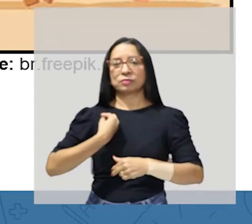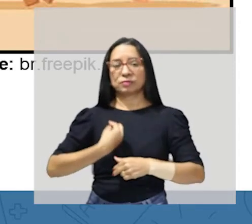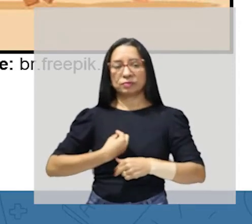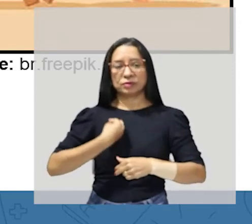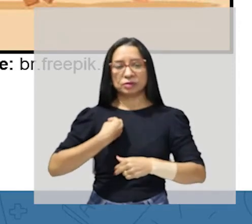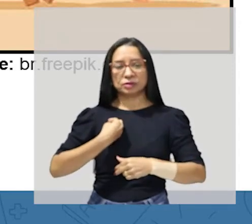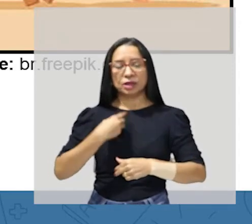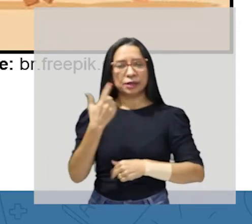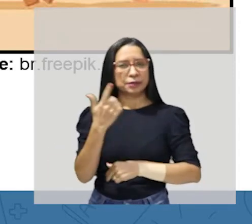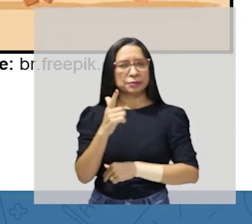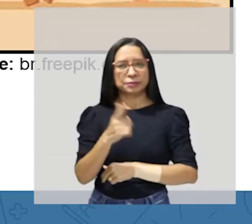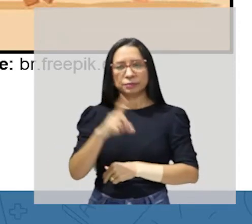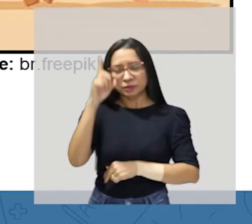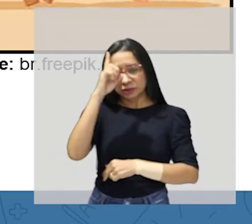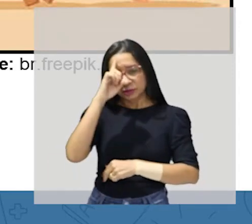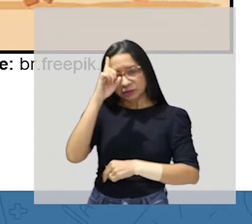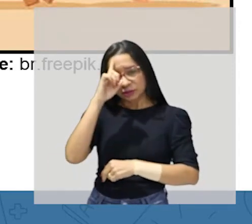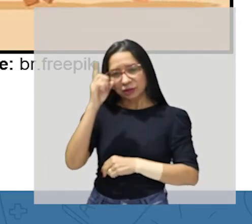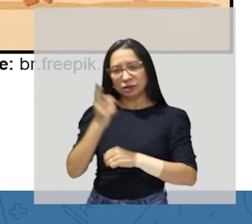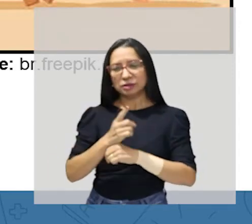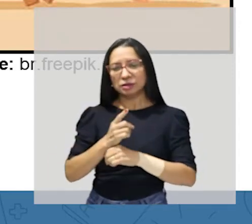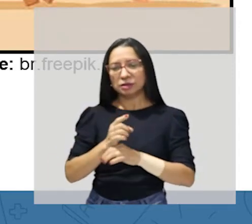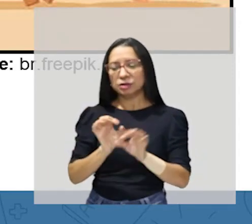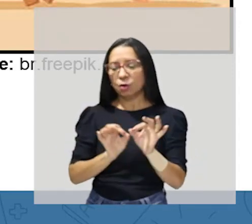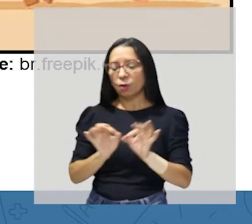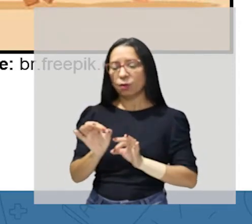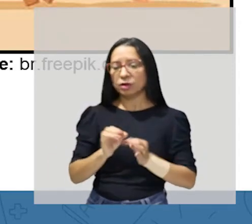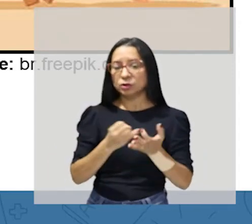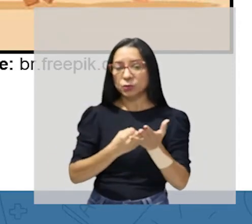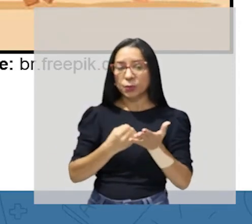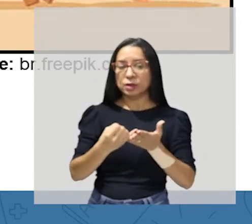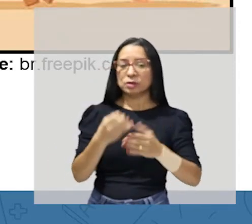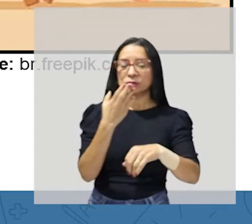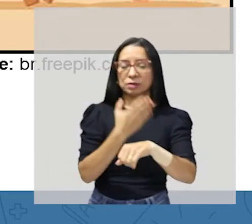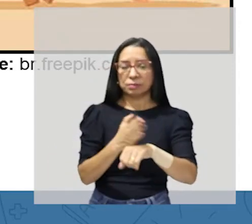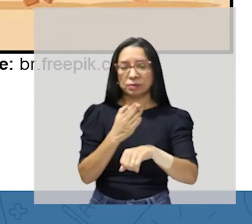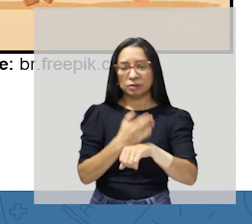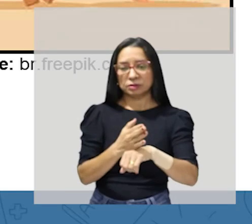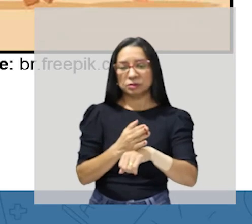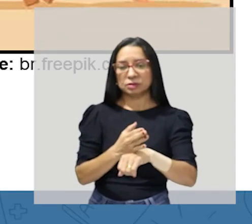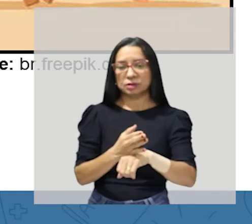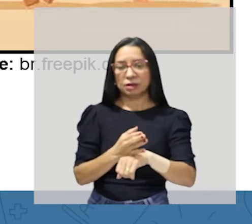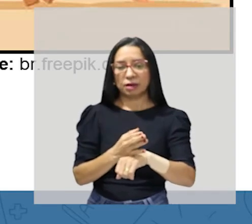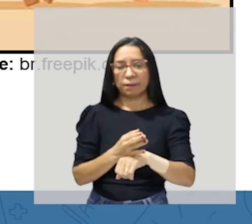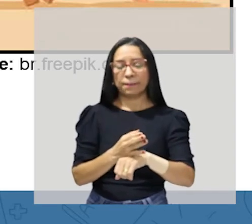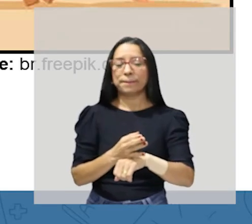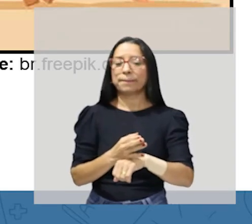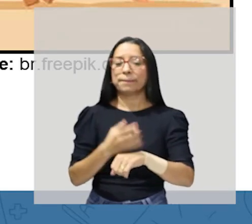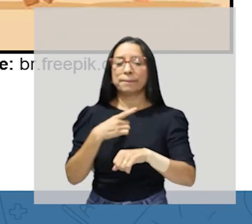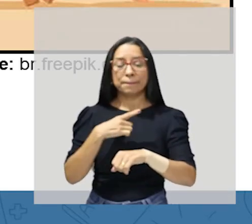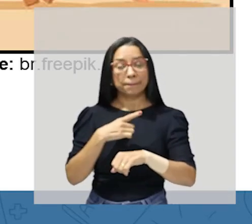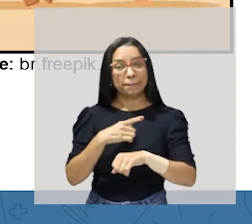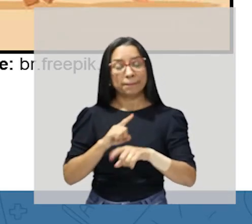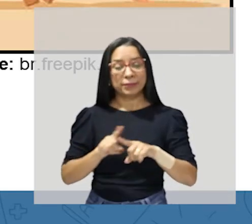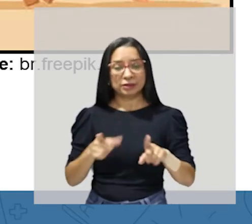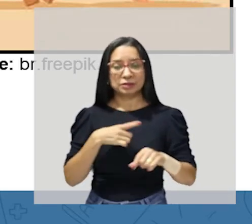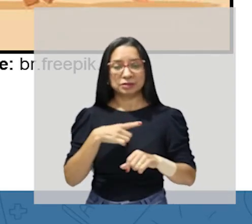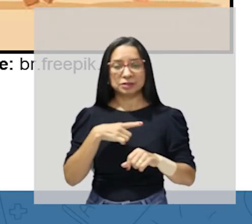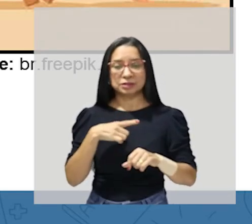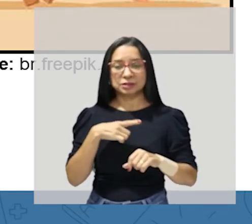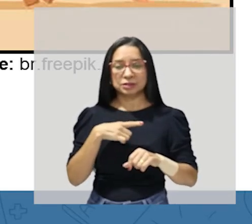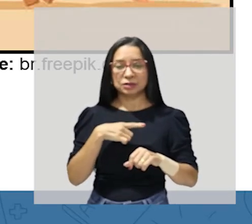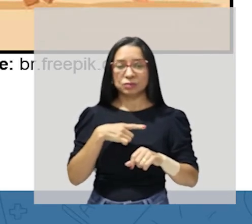dessa prática. Porém, há marcas registradas nos povos egípcios e também na civilização babilônica.